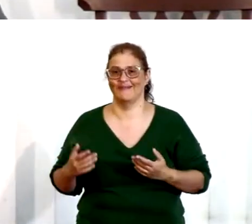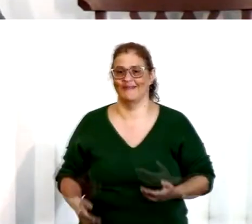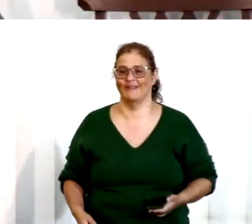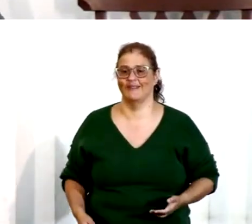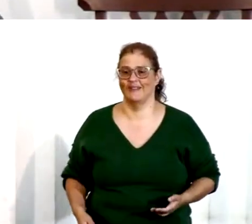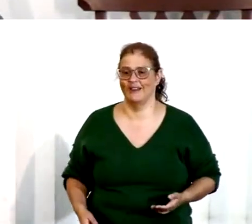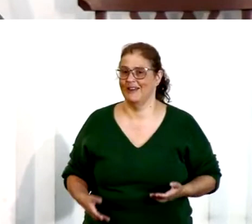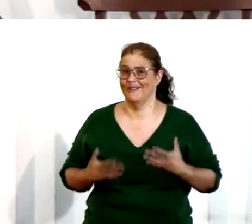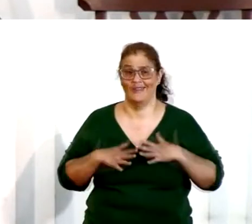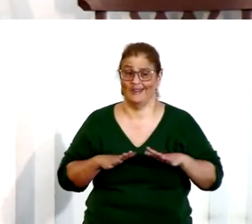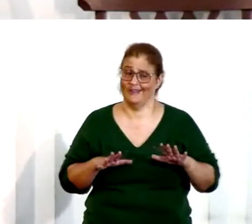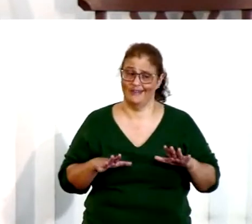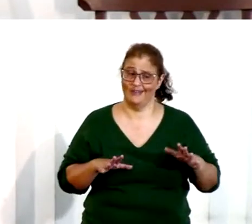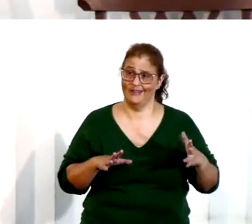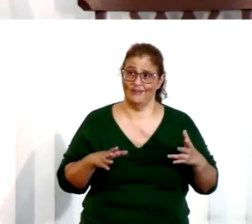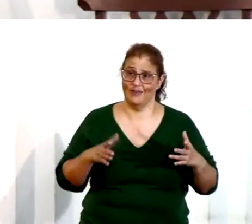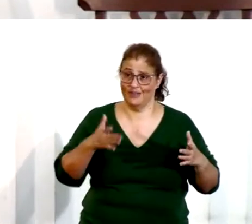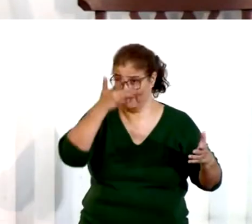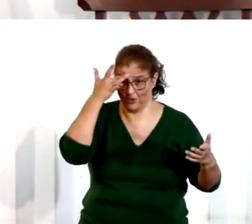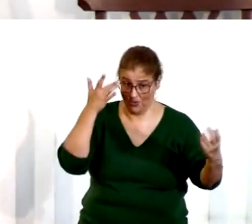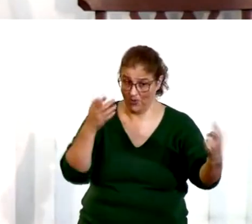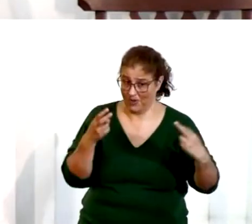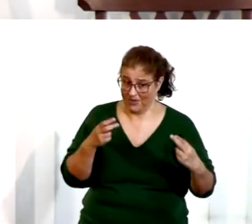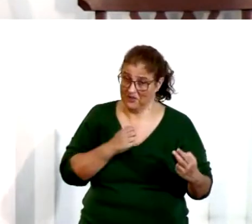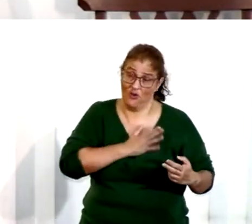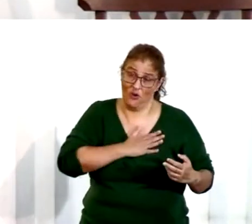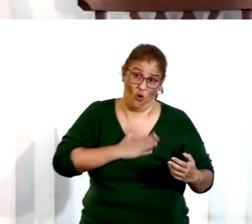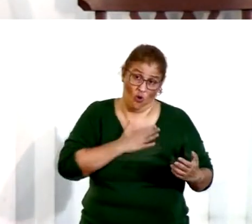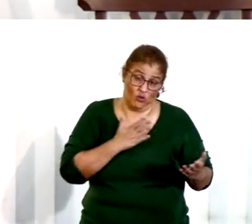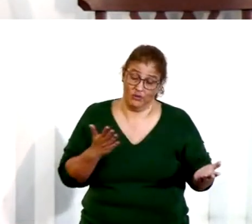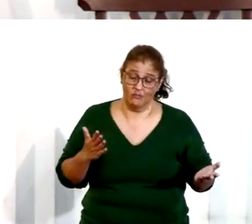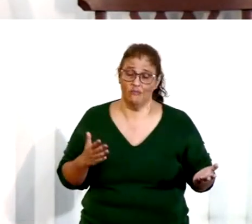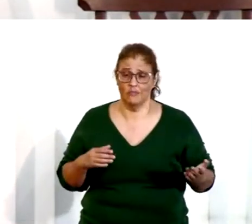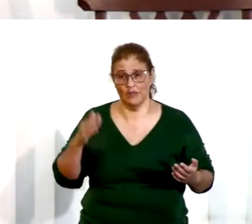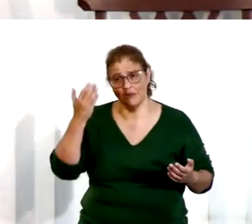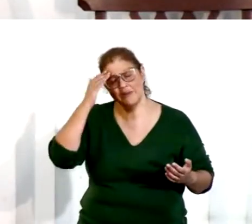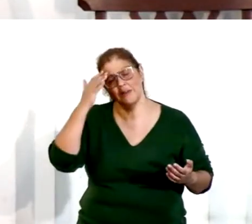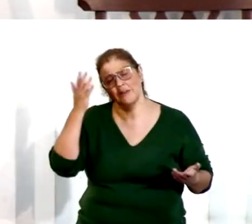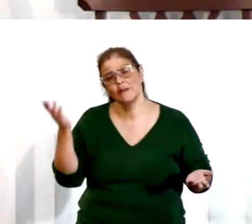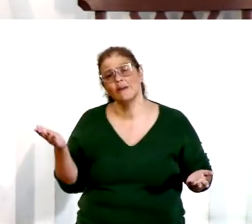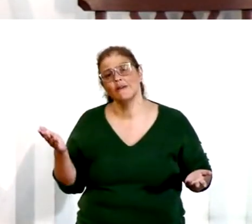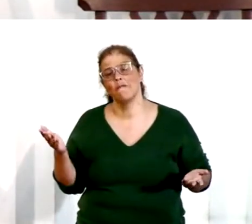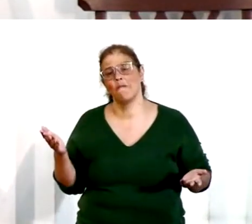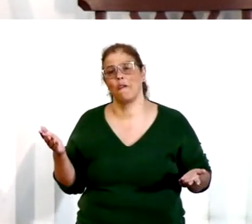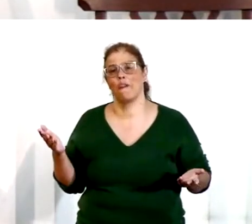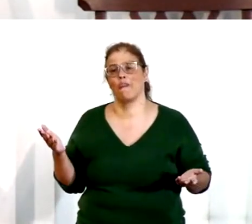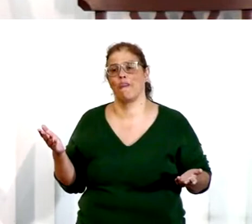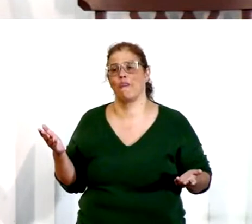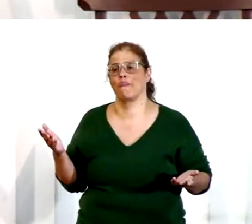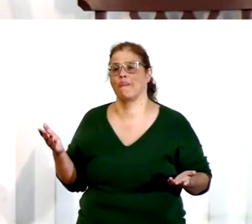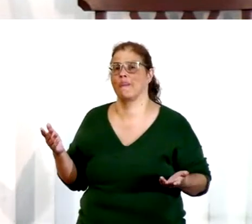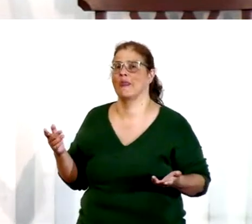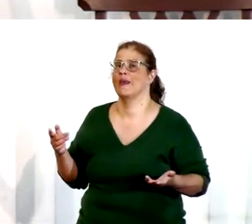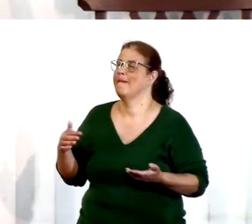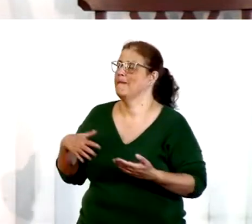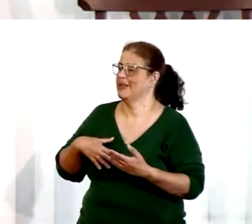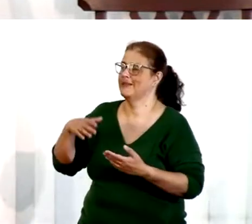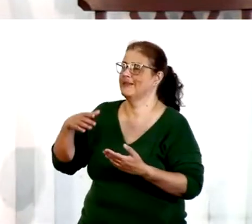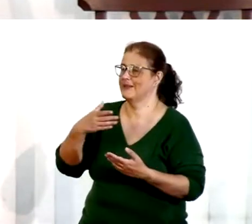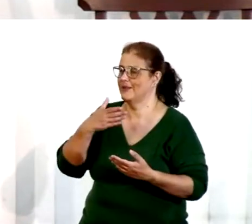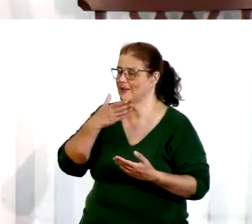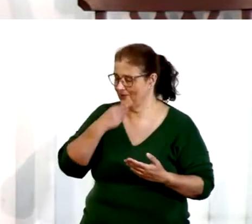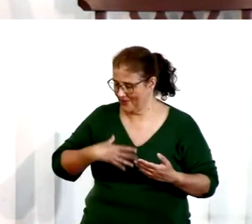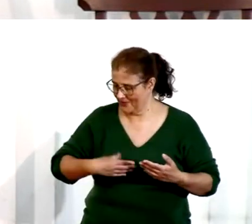aceitos, eu sei. Mas, irmãos, existe um DNA de fé nos filhos de Deus que é para a honra e para a glória